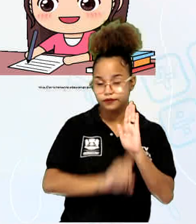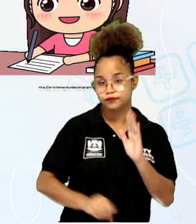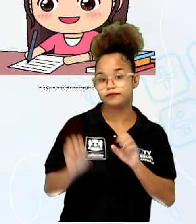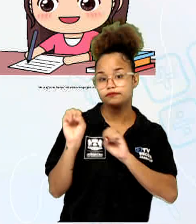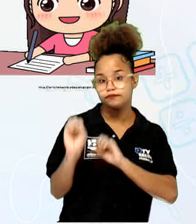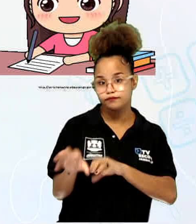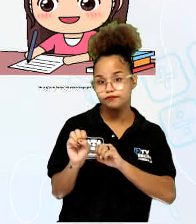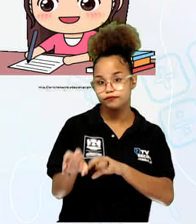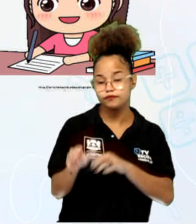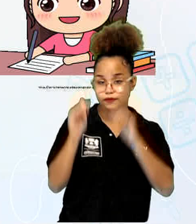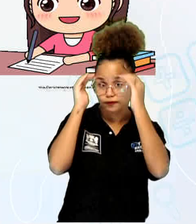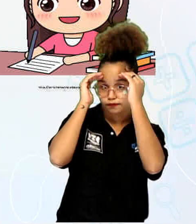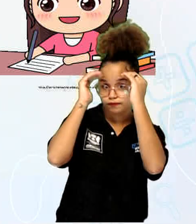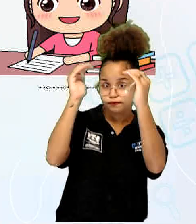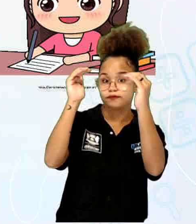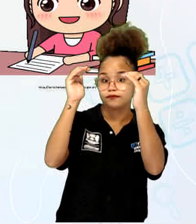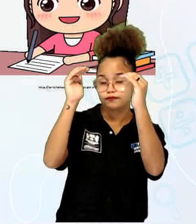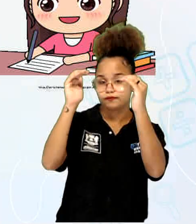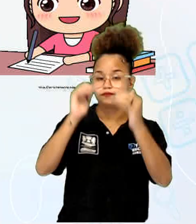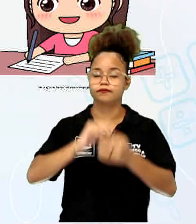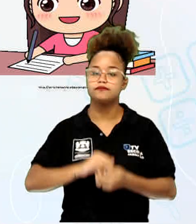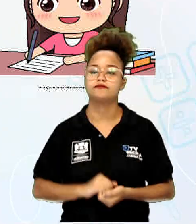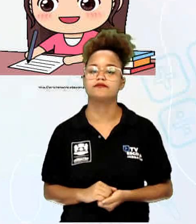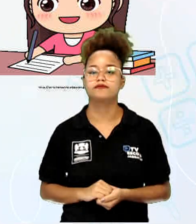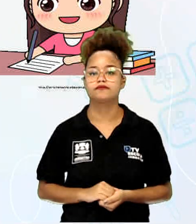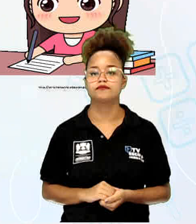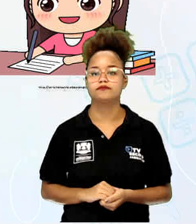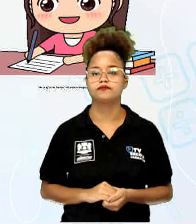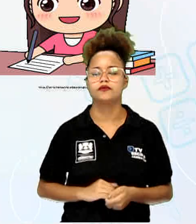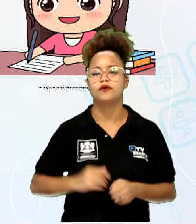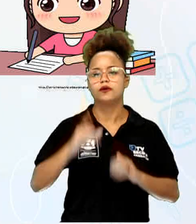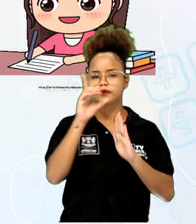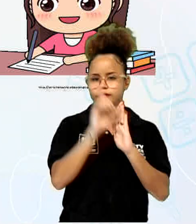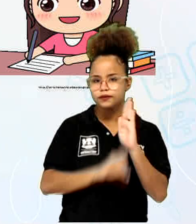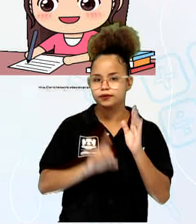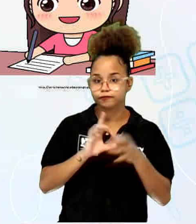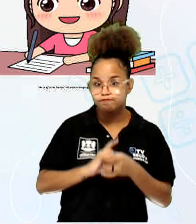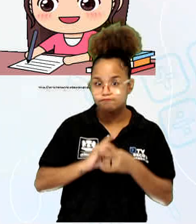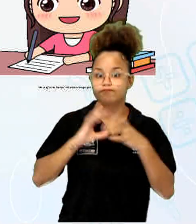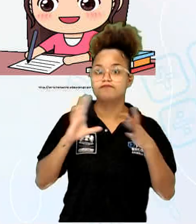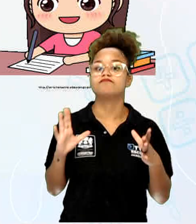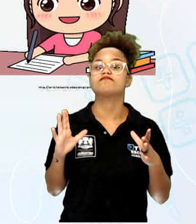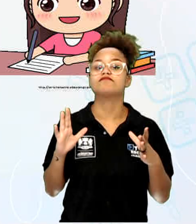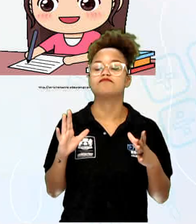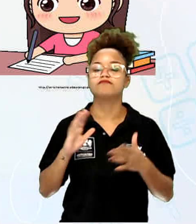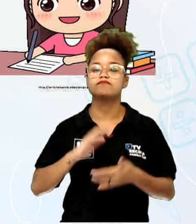educação, respeito e dignidade, direito à liberdade,